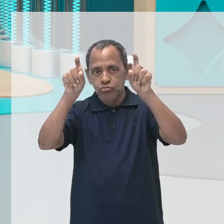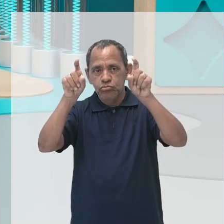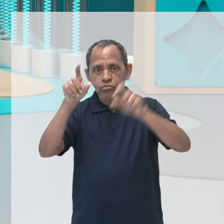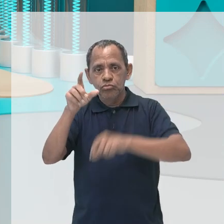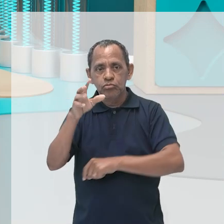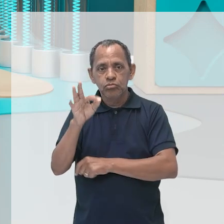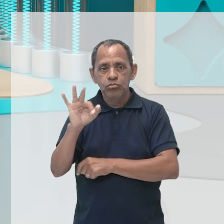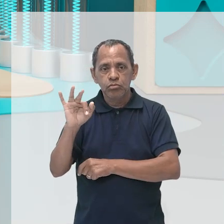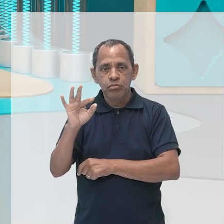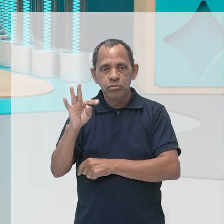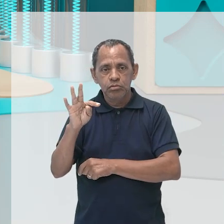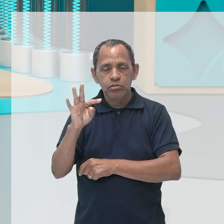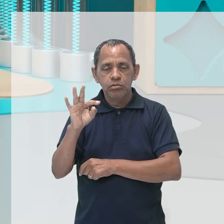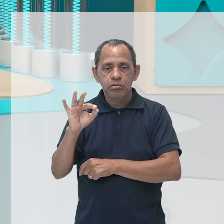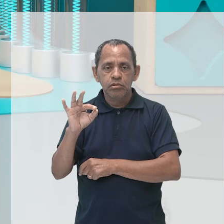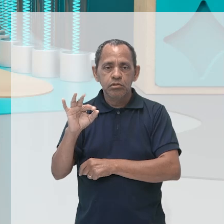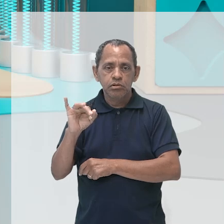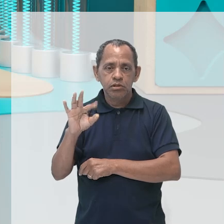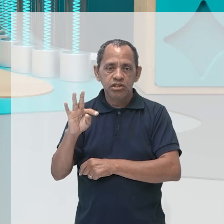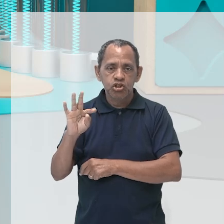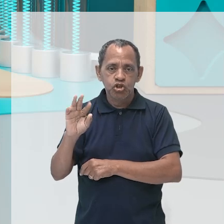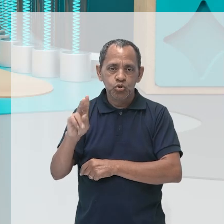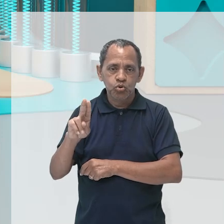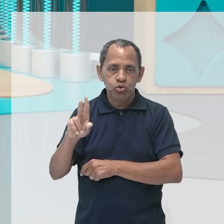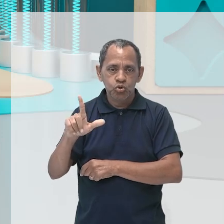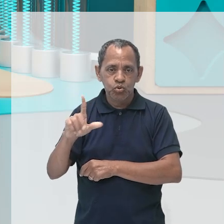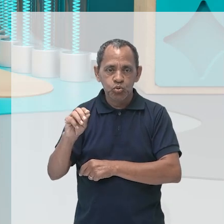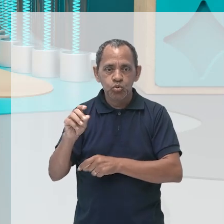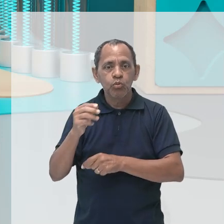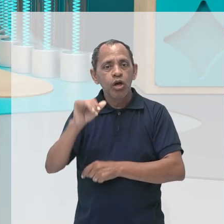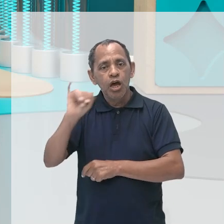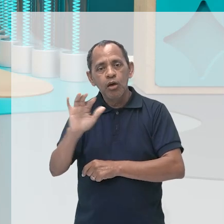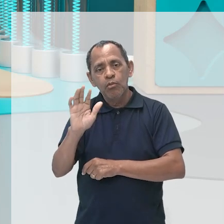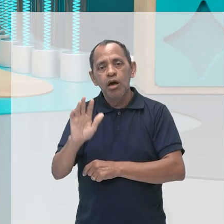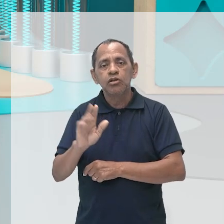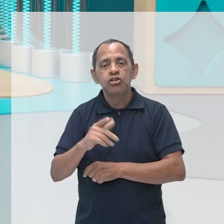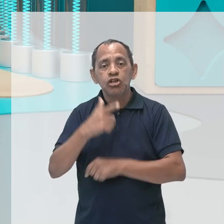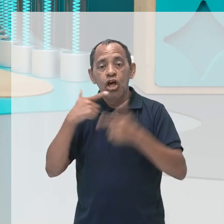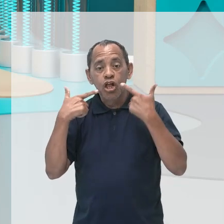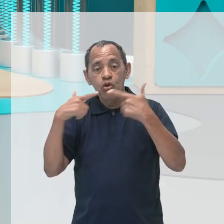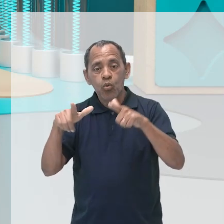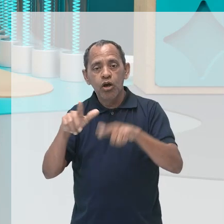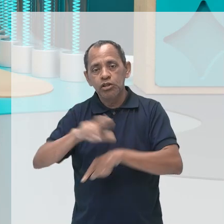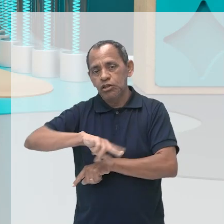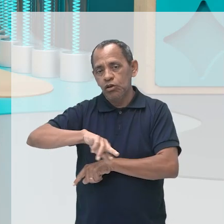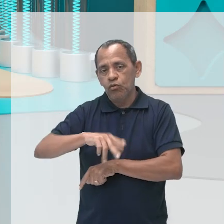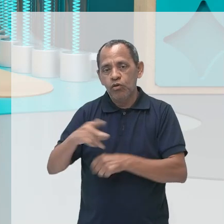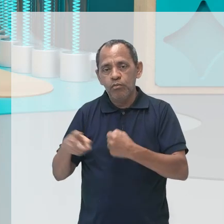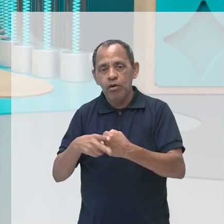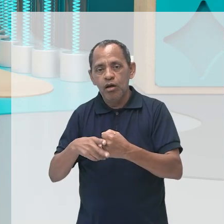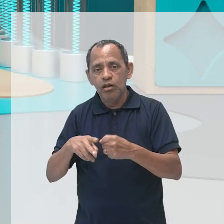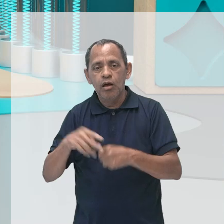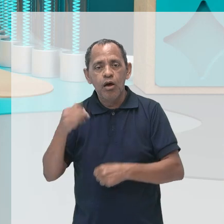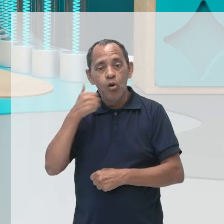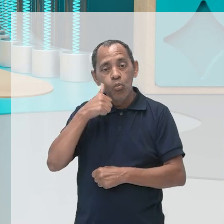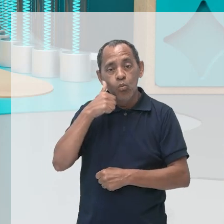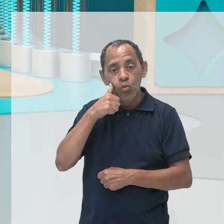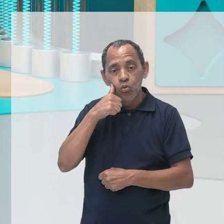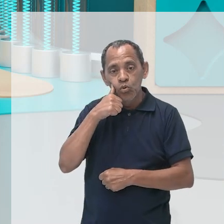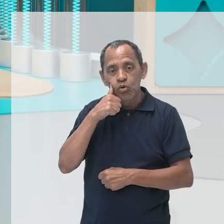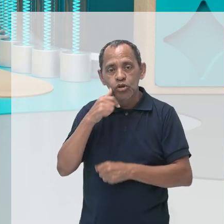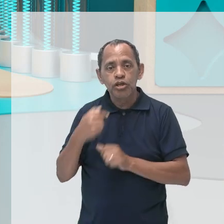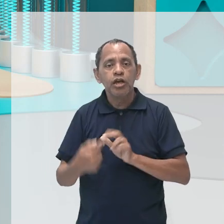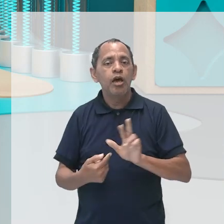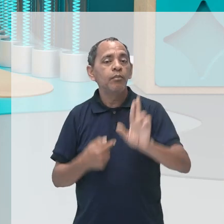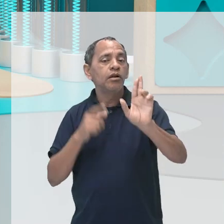nosso cartaz, Desenrola Brasil, a imagem, que é a linguagem não verbal dessa moça aí representando o trabalhador brasileiro,